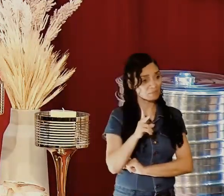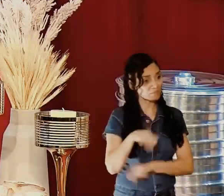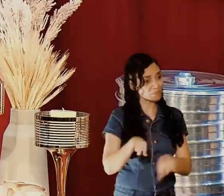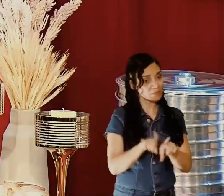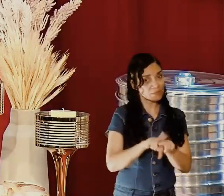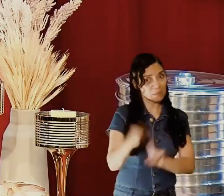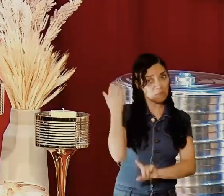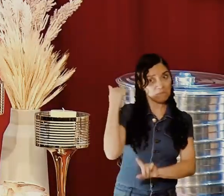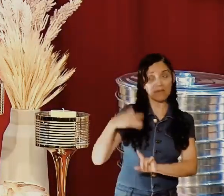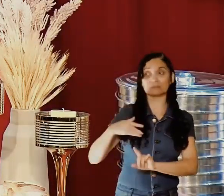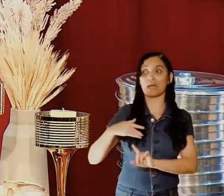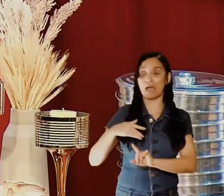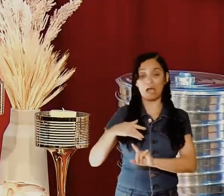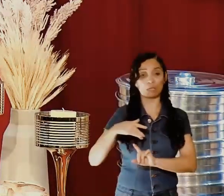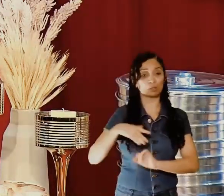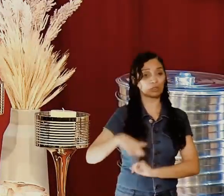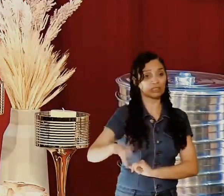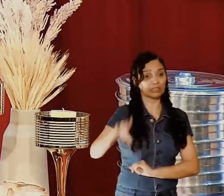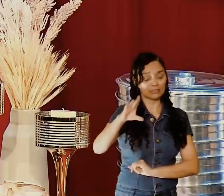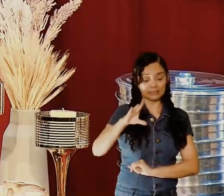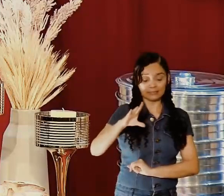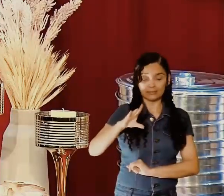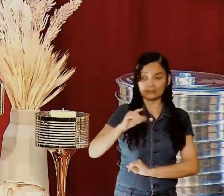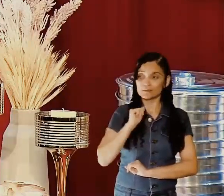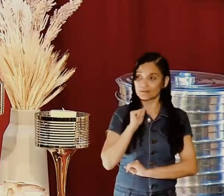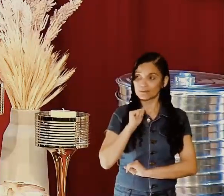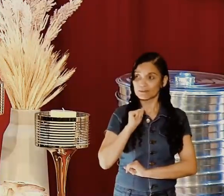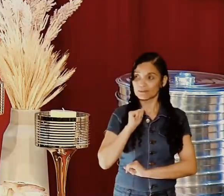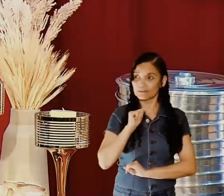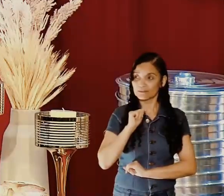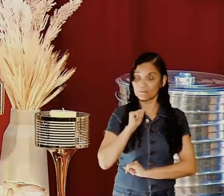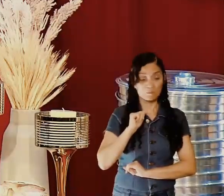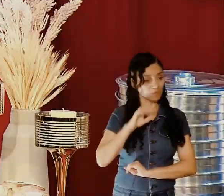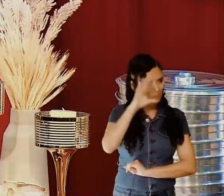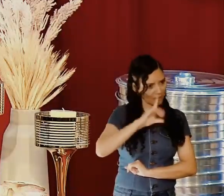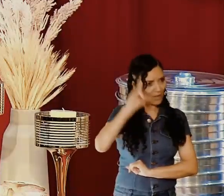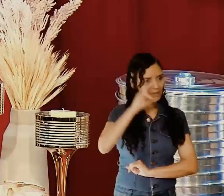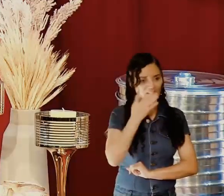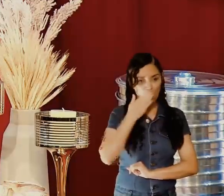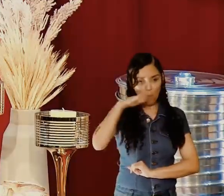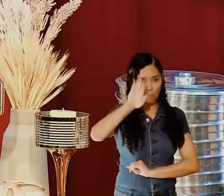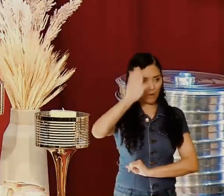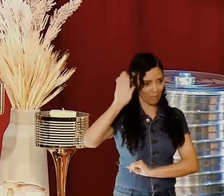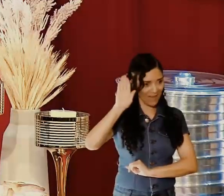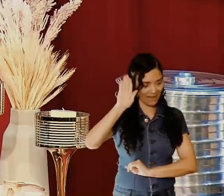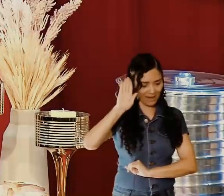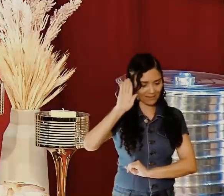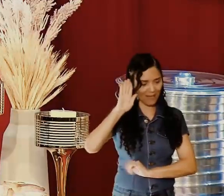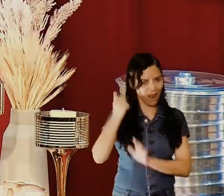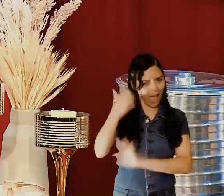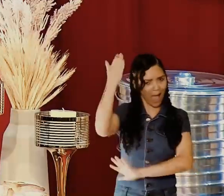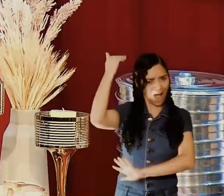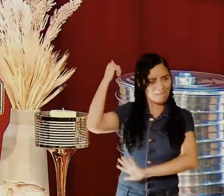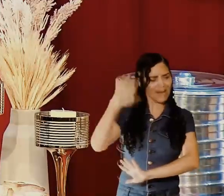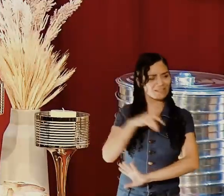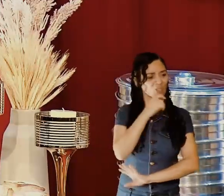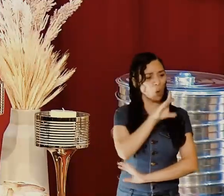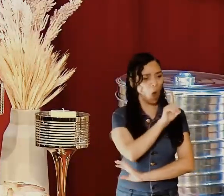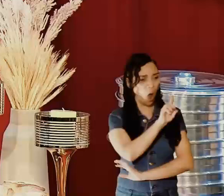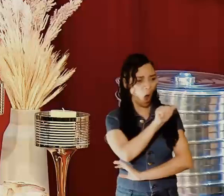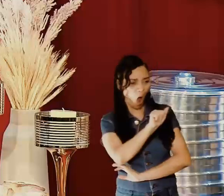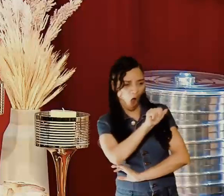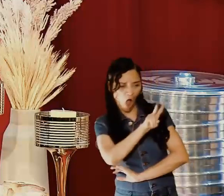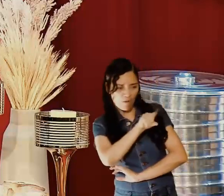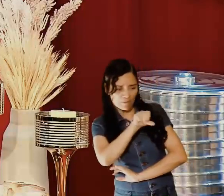anunciou, aliás, melhor dizendo, Deus não renunciou à sua promessa que ele fez ao rei Davi. Haverá